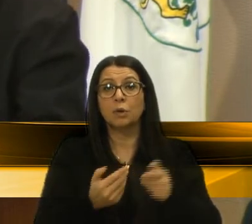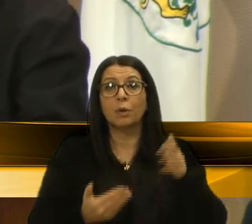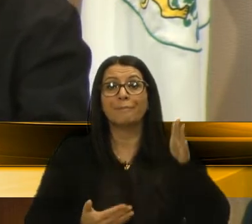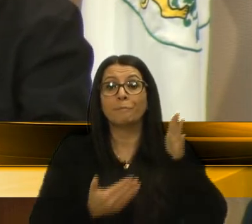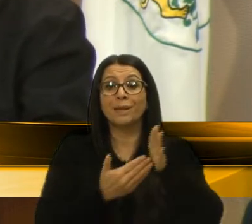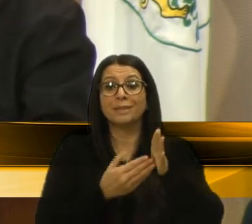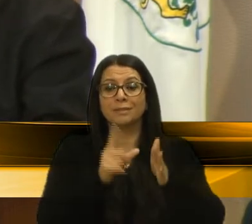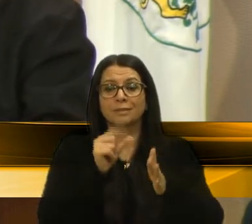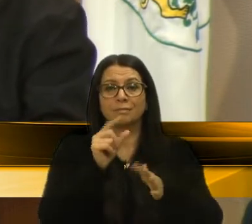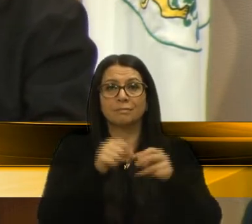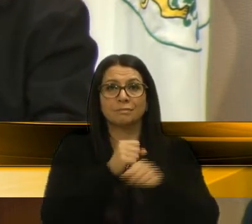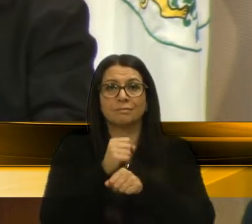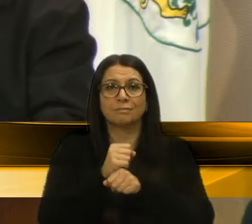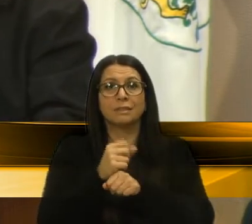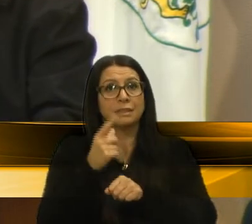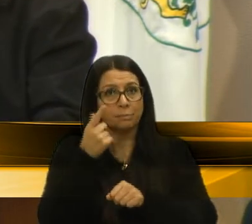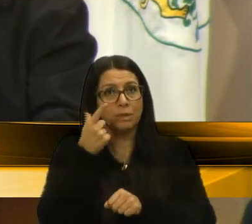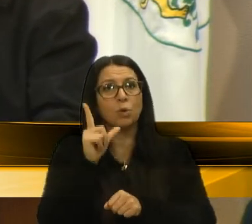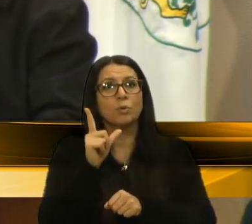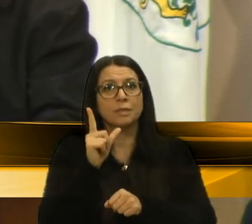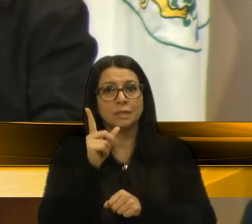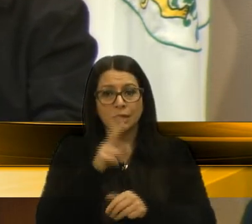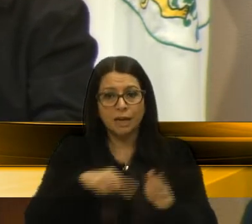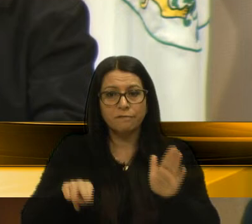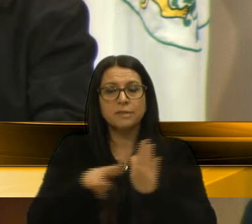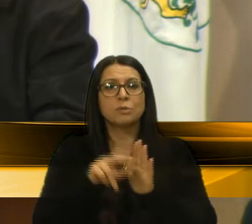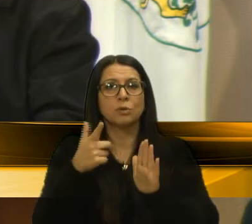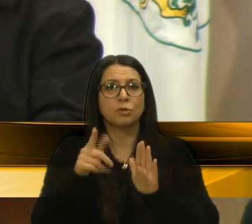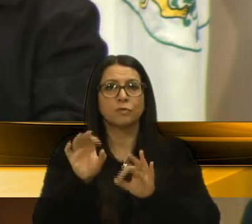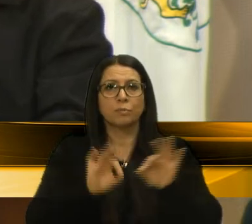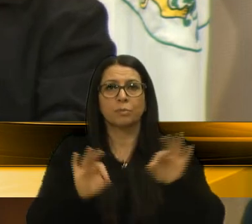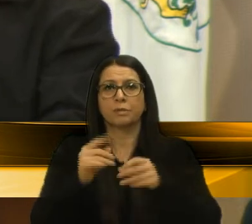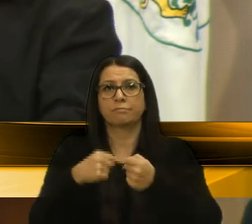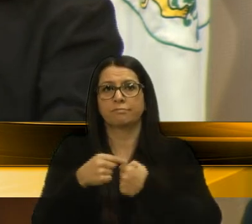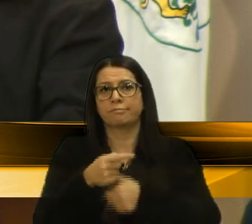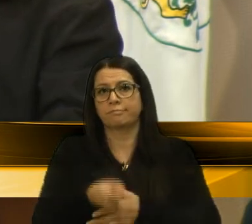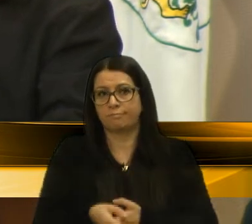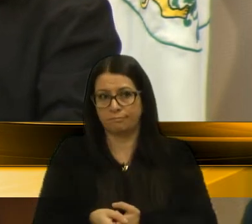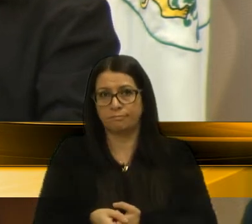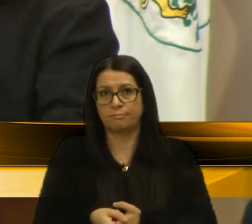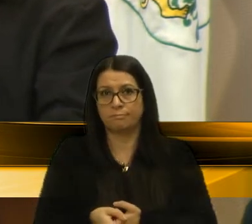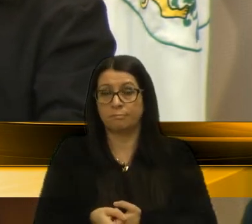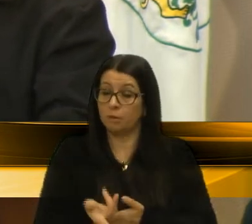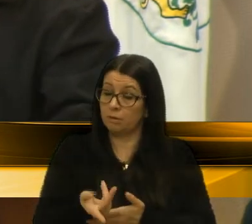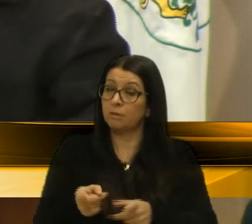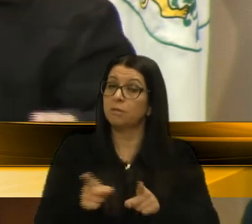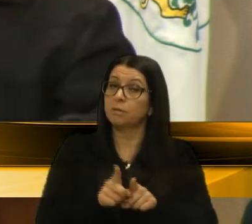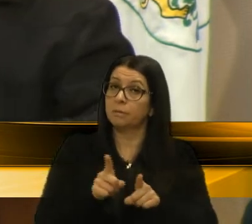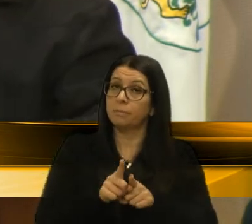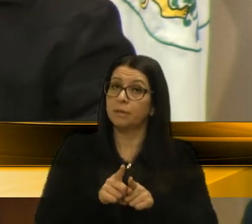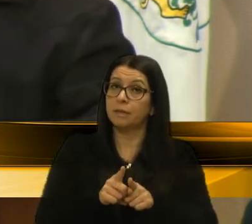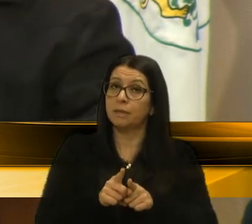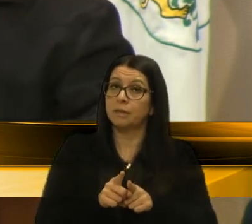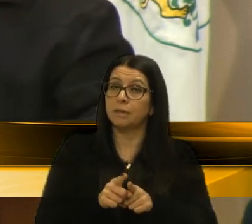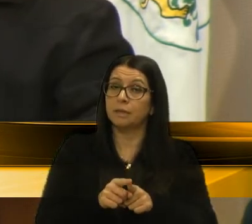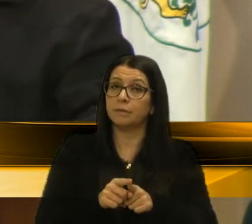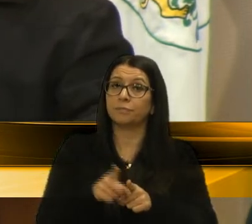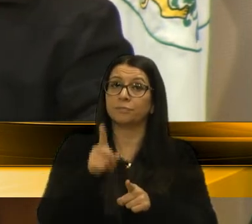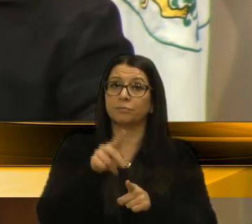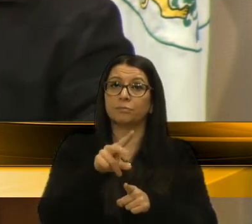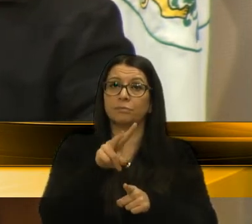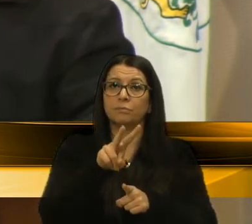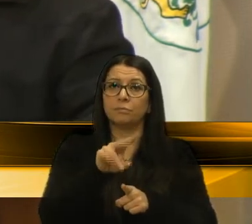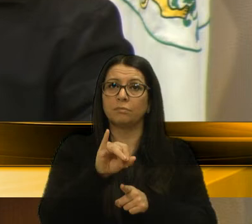10 anos tem que acontecer a revisão do plano, né? Aliás, inclusive a doutora Vivian, a vereadora Denise,